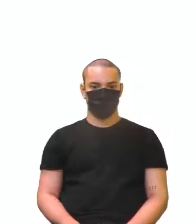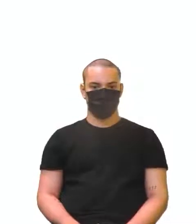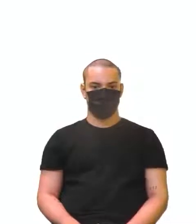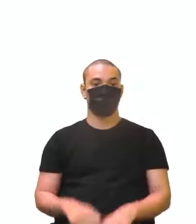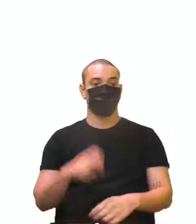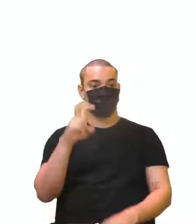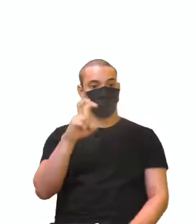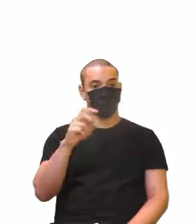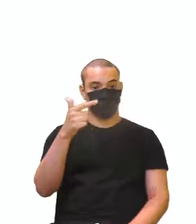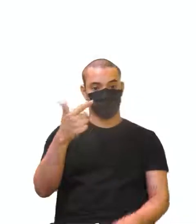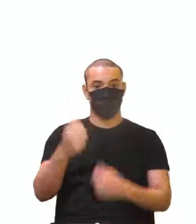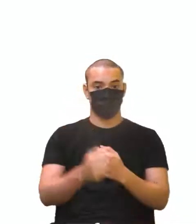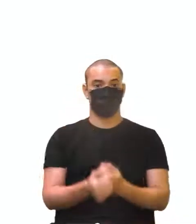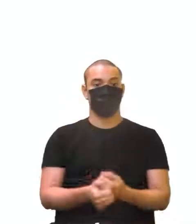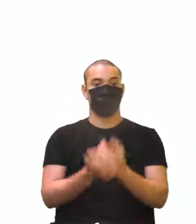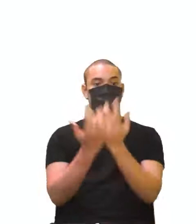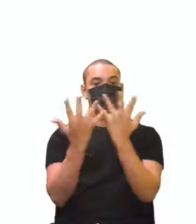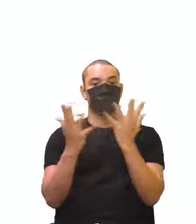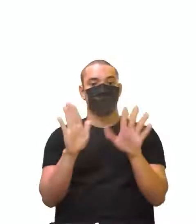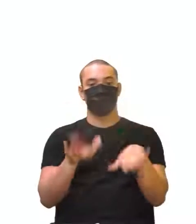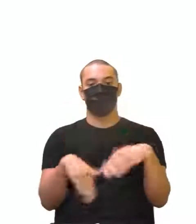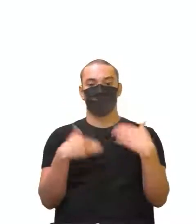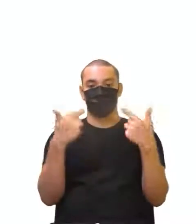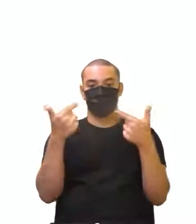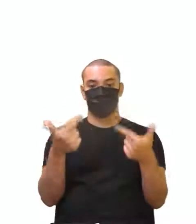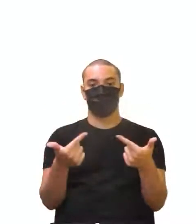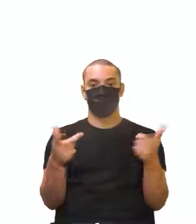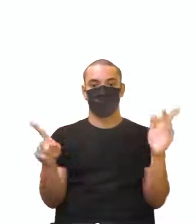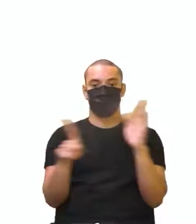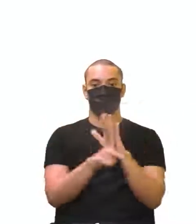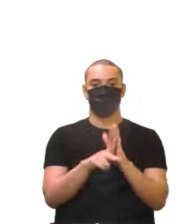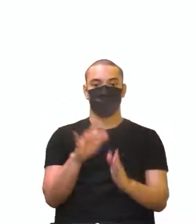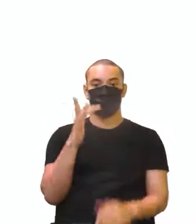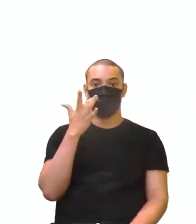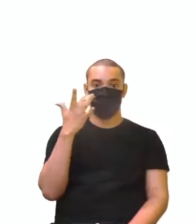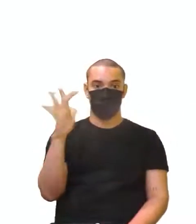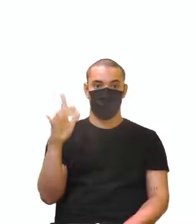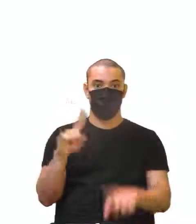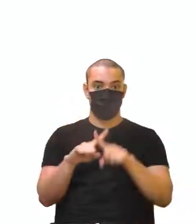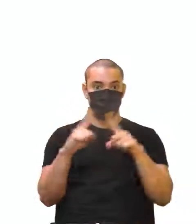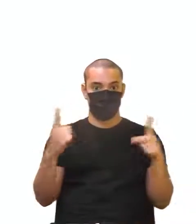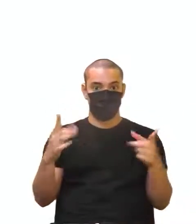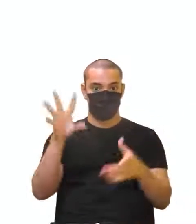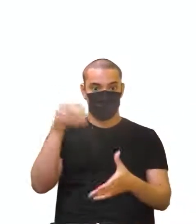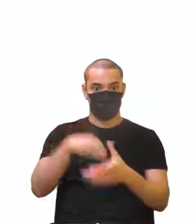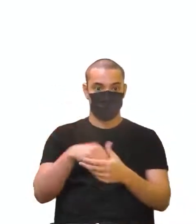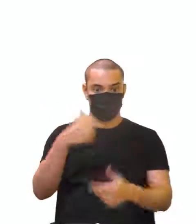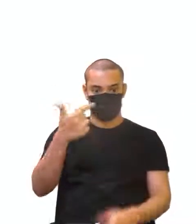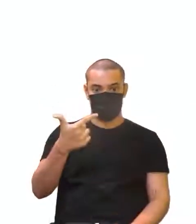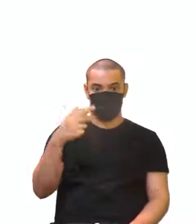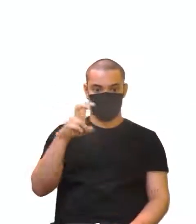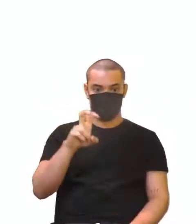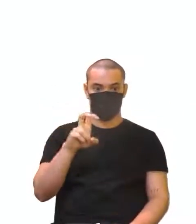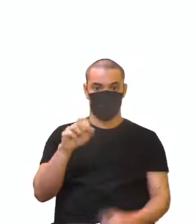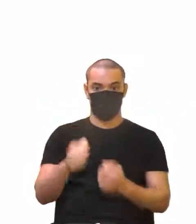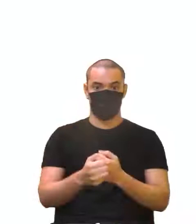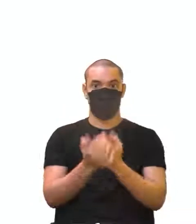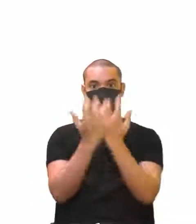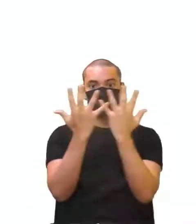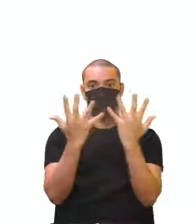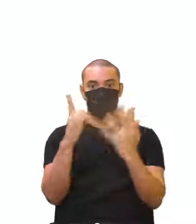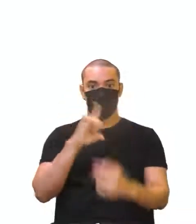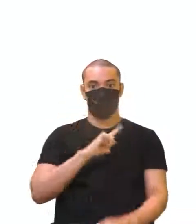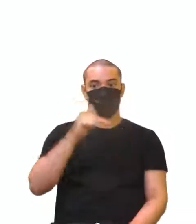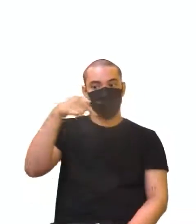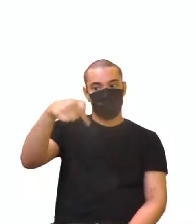aqui, 52 cartas, qual a chance de cair uma carta de naipe ouros? Aí vamos supor que num jogo de 52 cartas, tenha